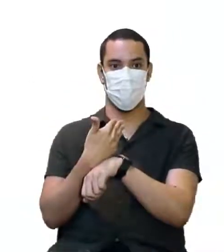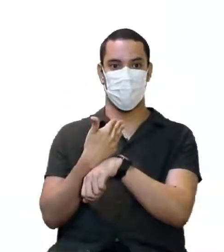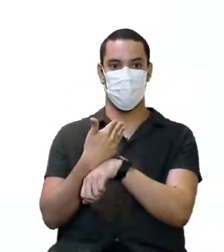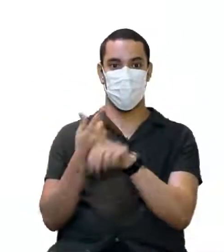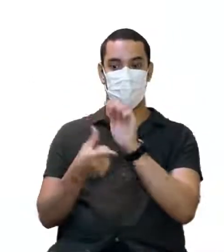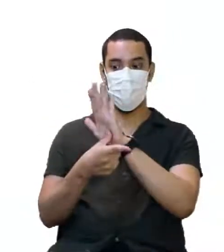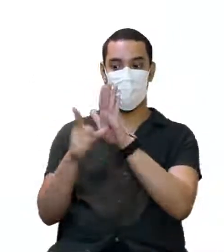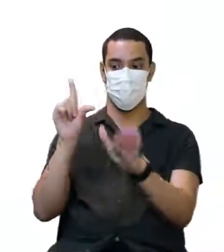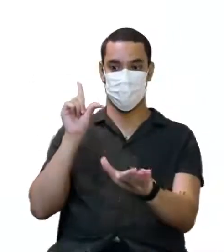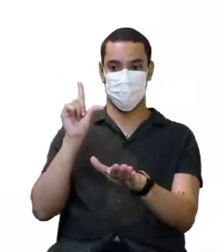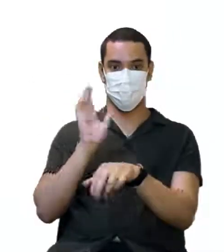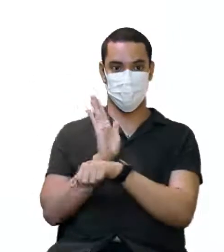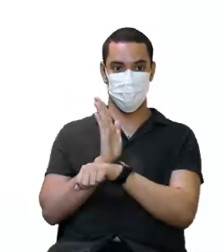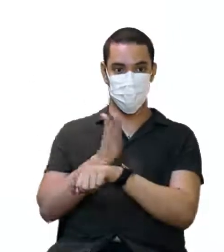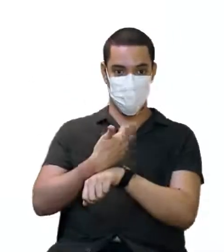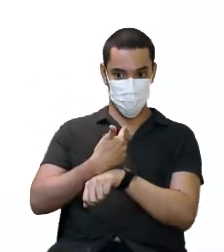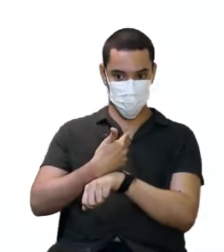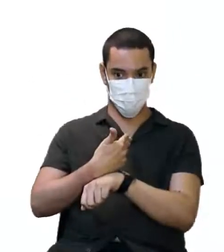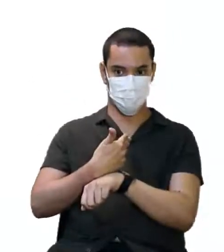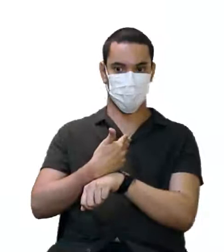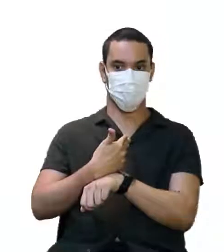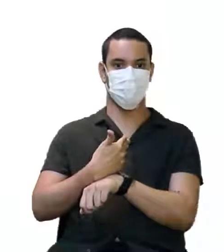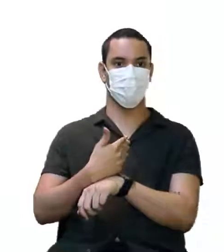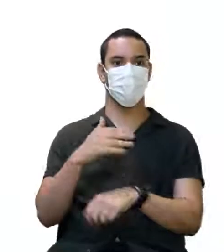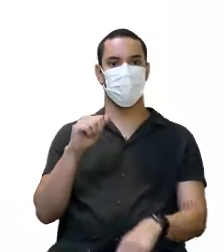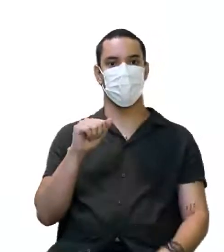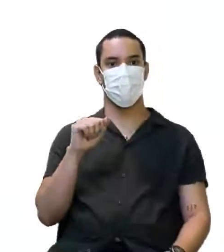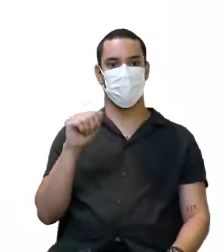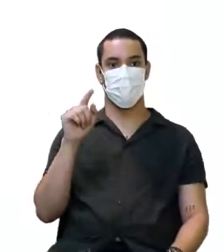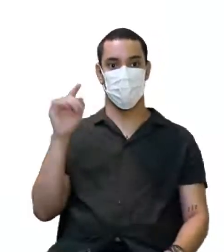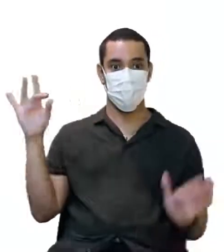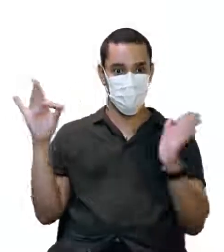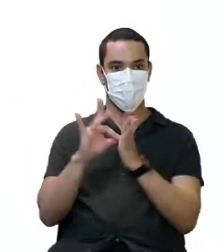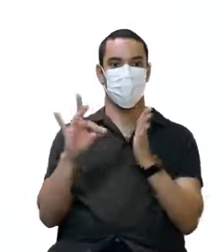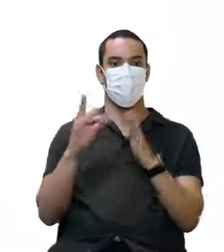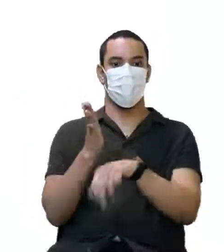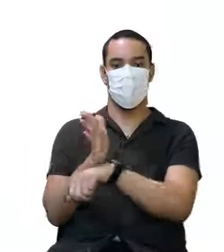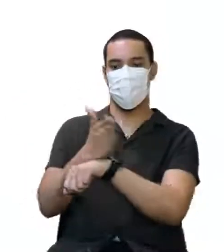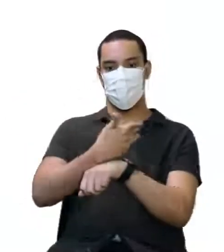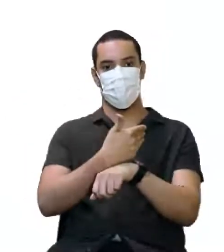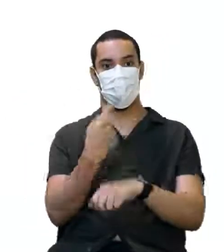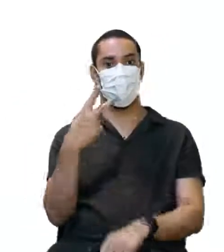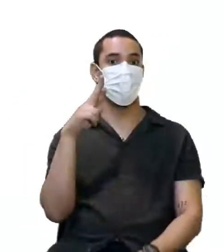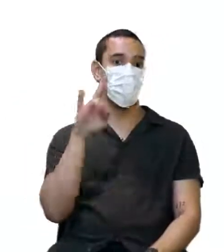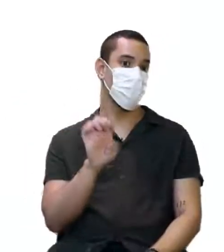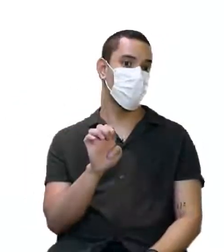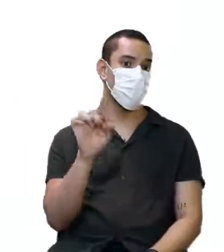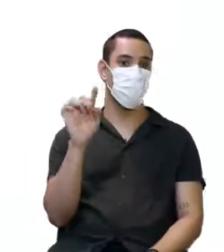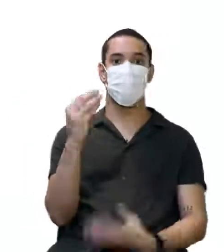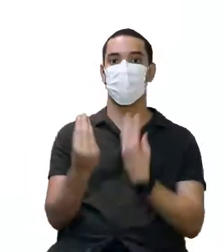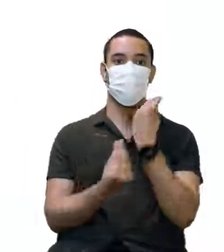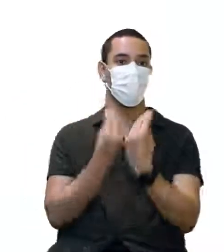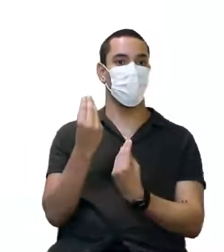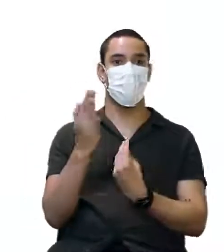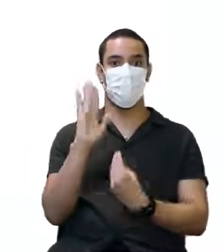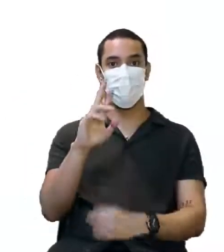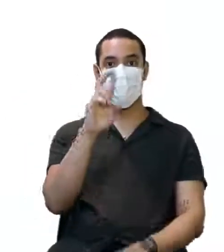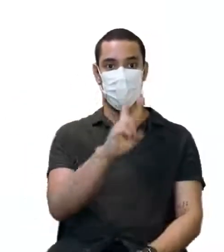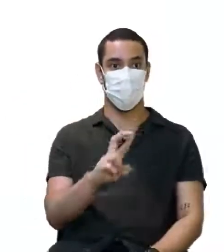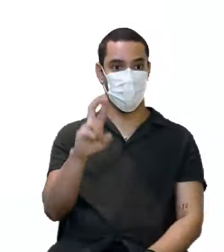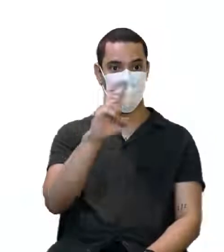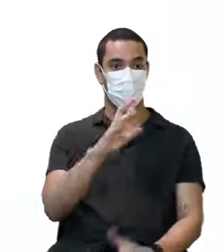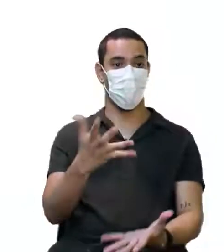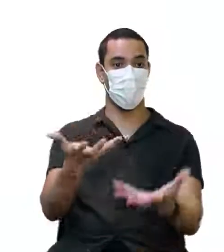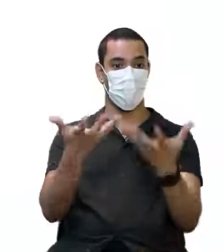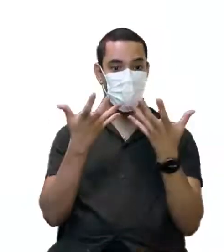vieram antes do gênero Australopithecus em si, tá? Como é que eles eram, prof? Observando esta imagem, eu quero que